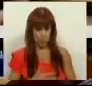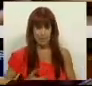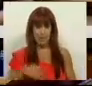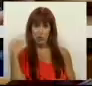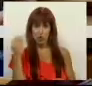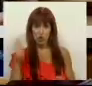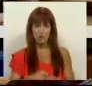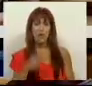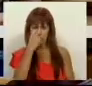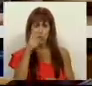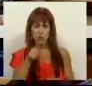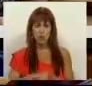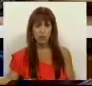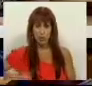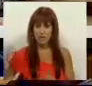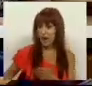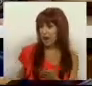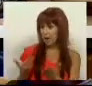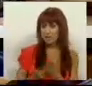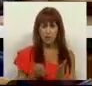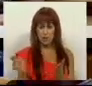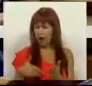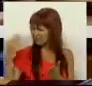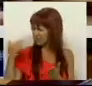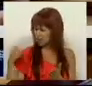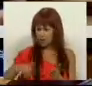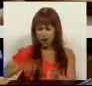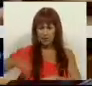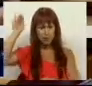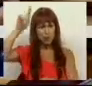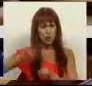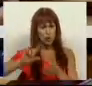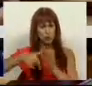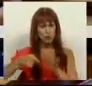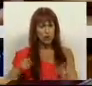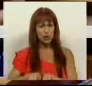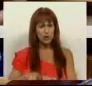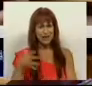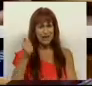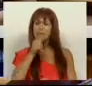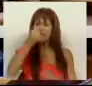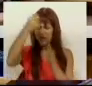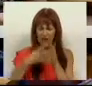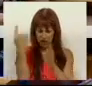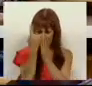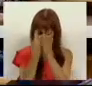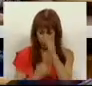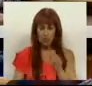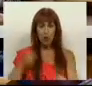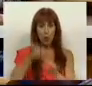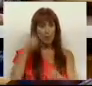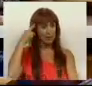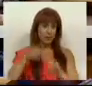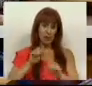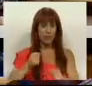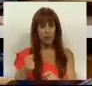jovem, que curiosamente os Verdes apresentaram aqui há poucos dias na Assembleia da República um projeto com 15 medidas para o combate ao desemprego